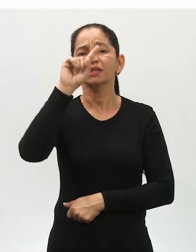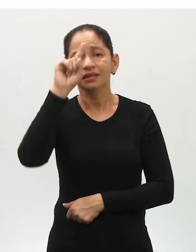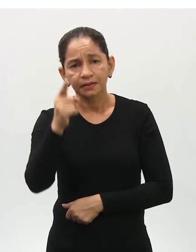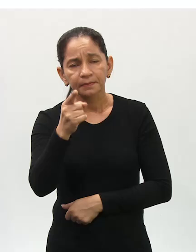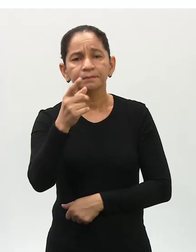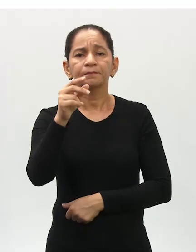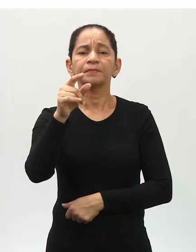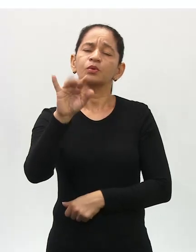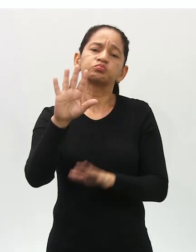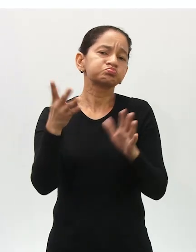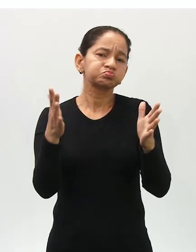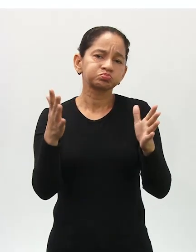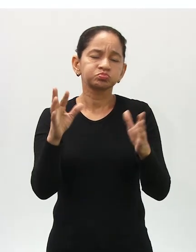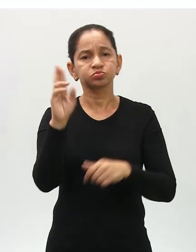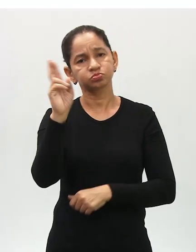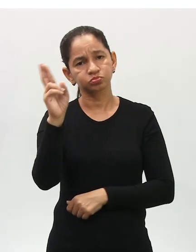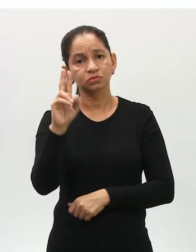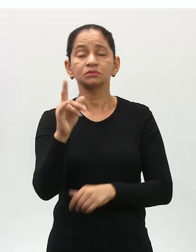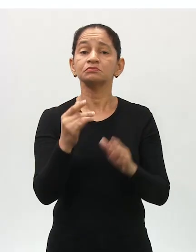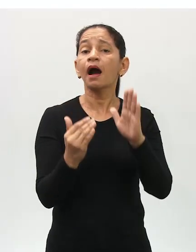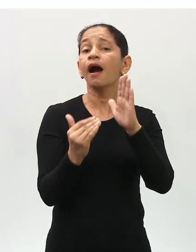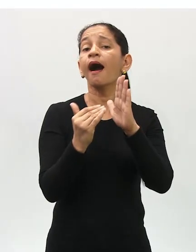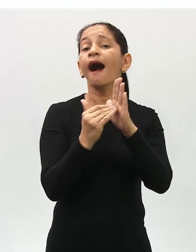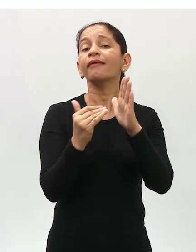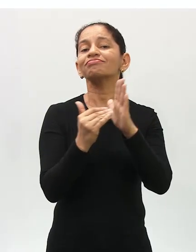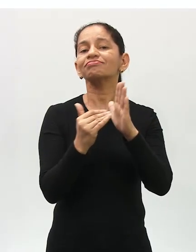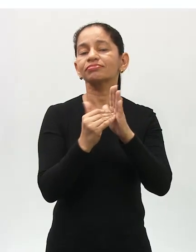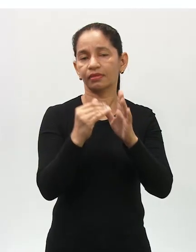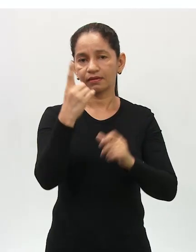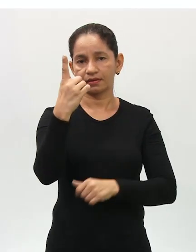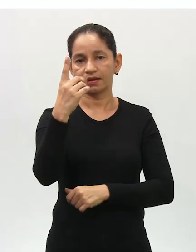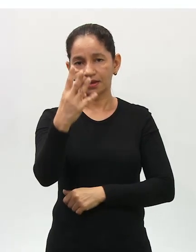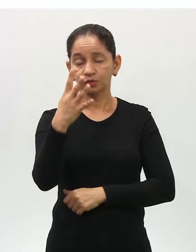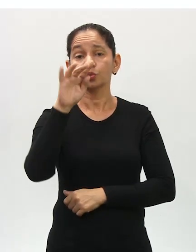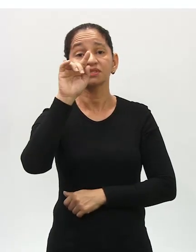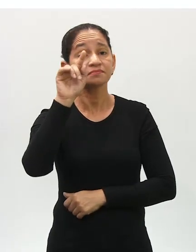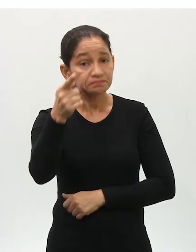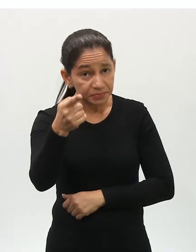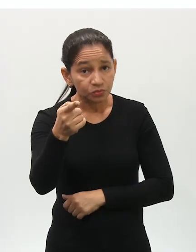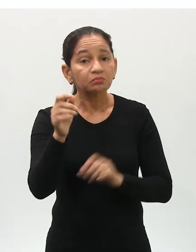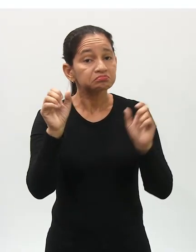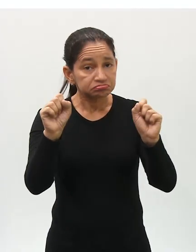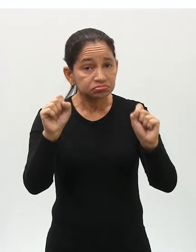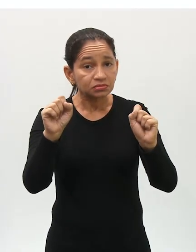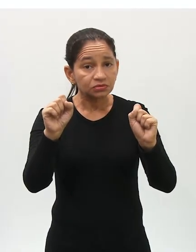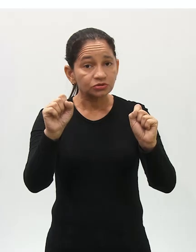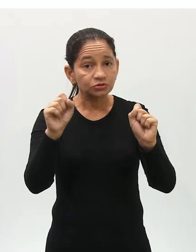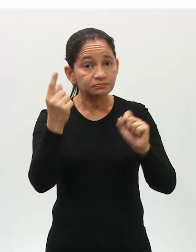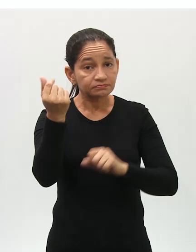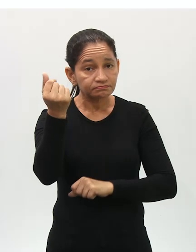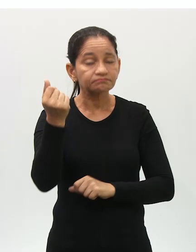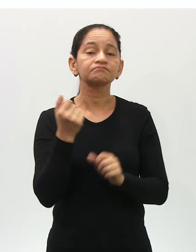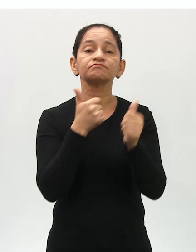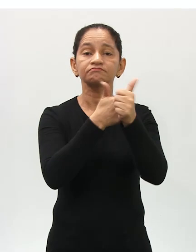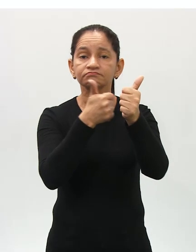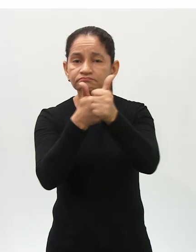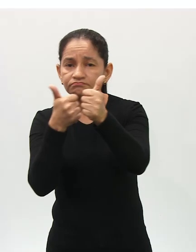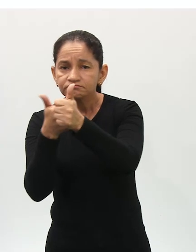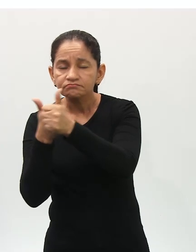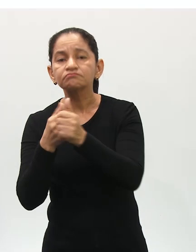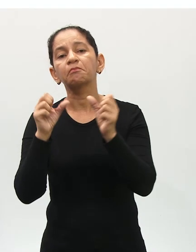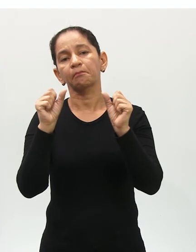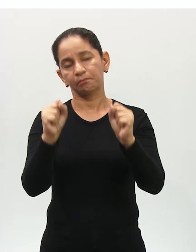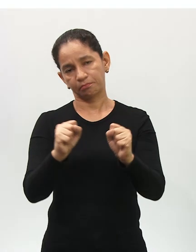ano, né? E já até o momento já arrecadaram 14 mil. Então a gente pode estar acompanhando as receitas e gastos do